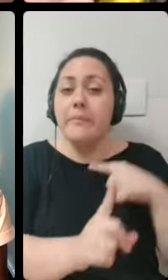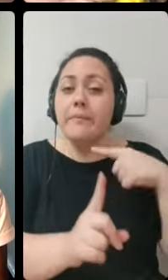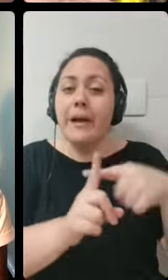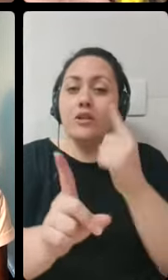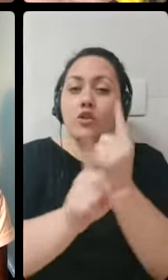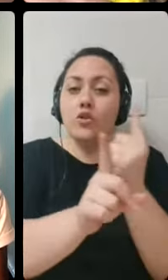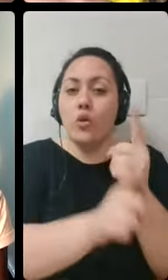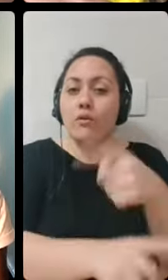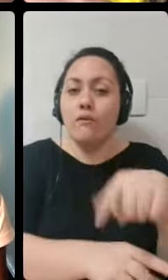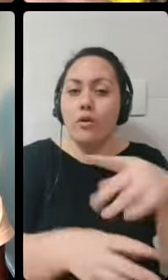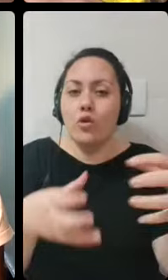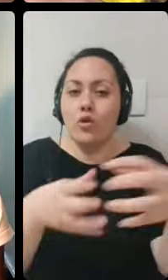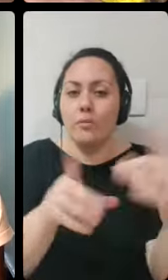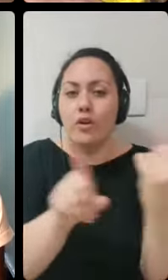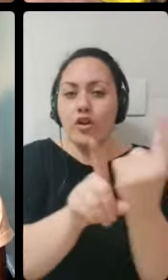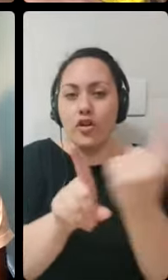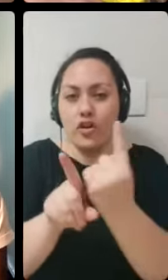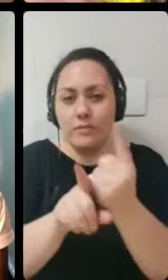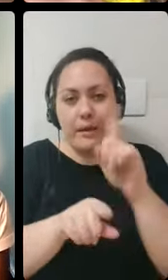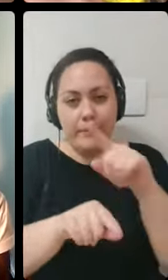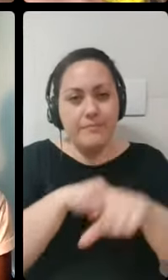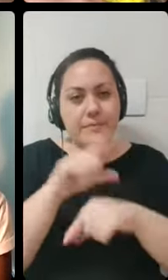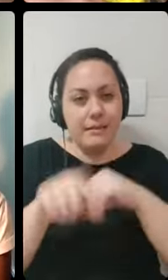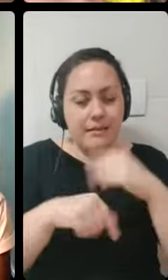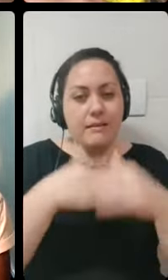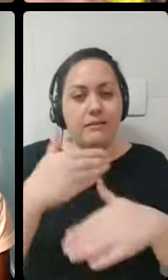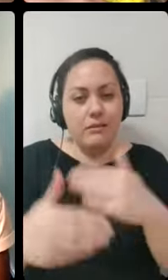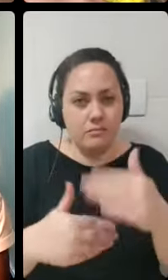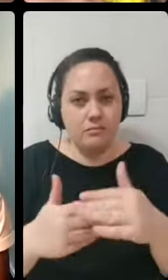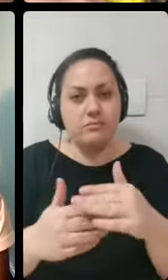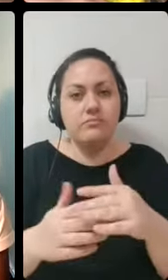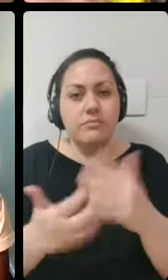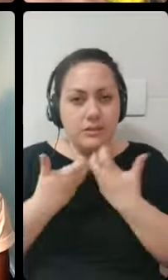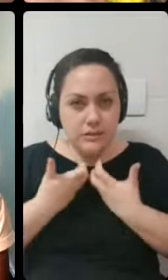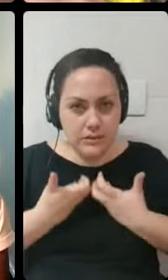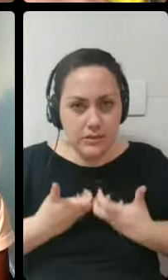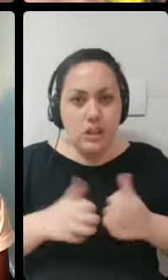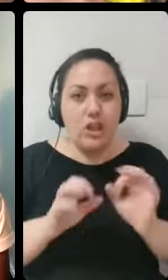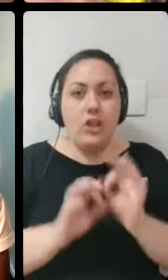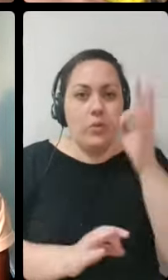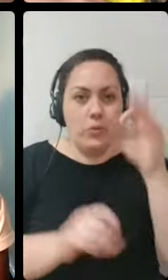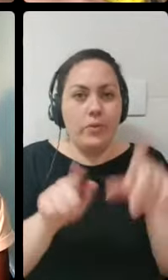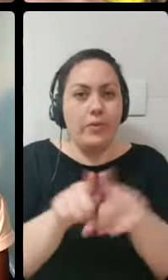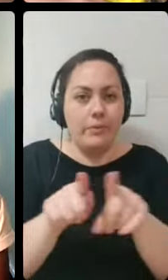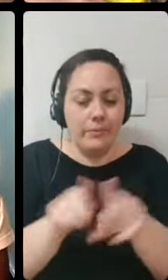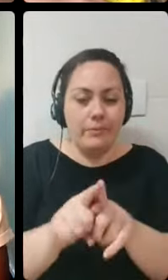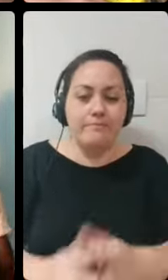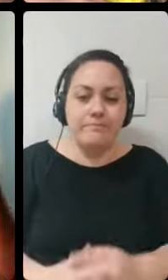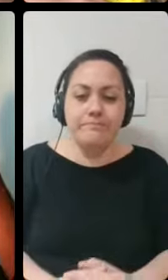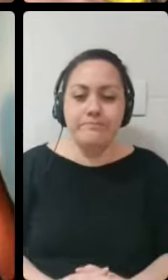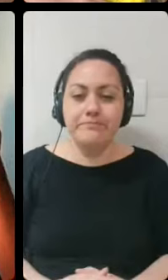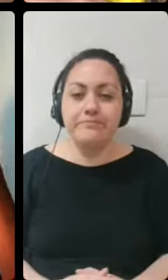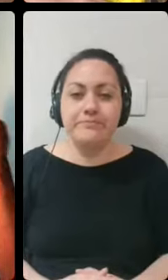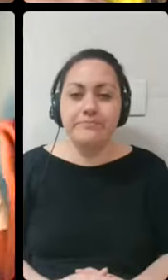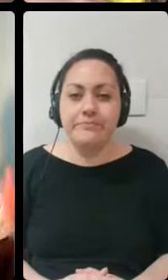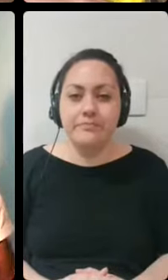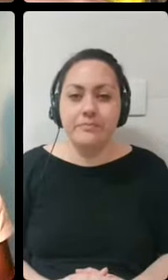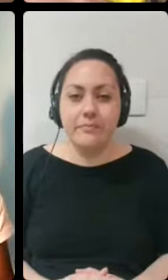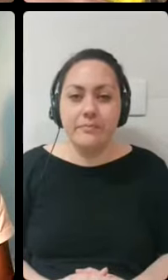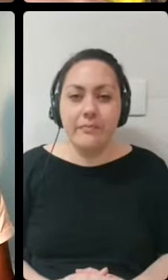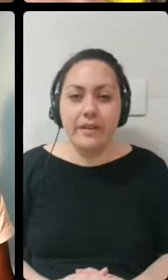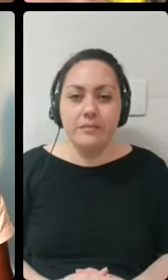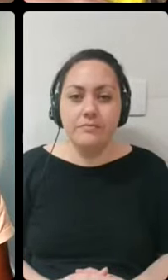bem longo, bem extenso e bem intenso também, né? Que eu acho que já vai dando o tom também do que é o